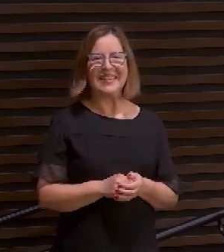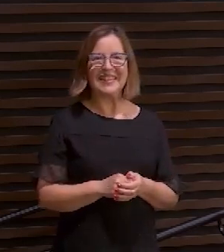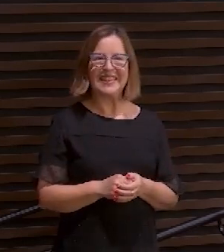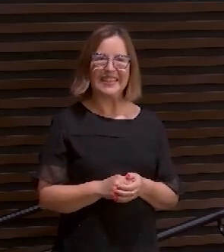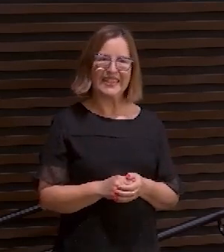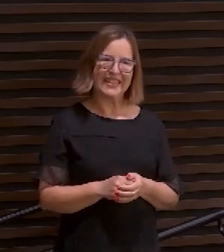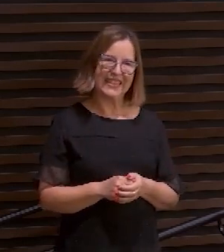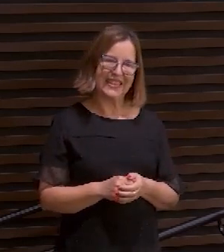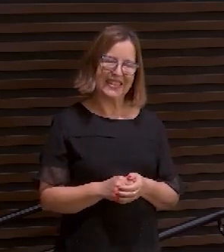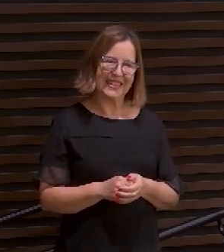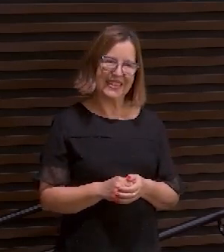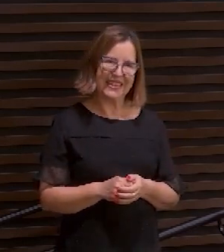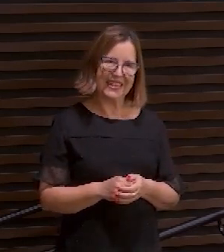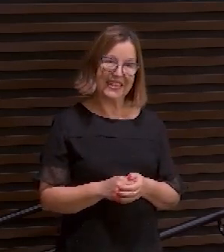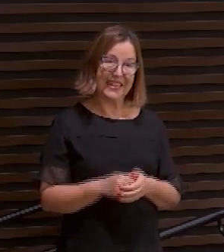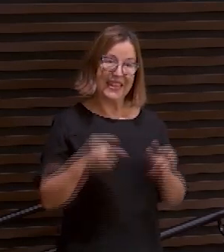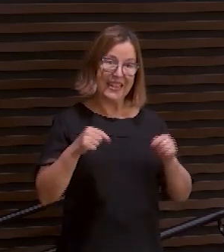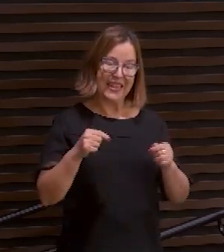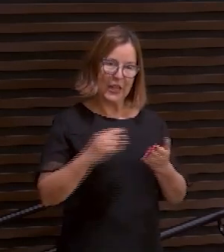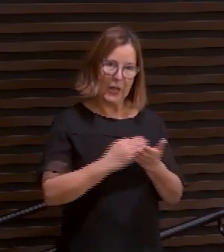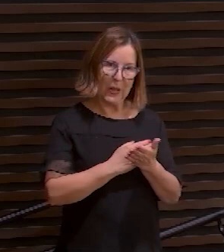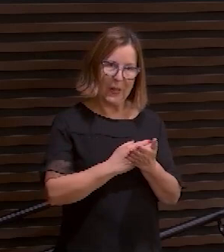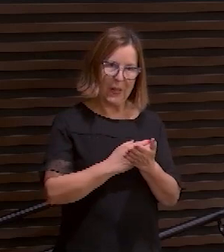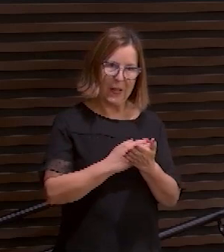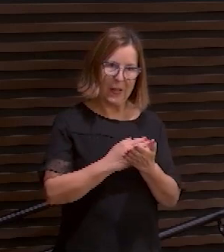ele começa a abrir